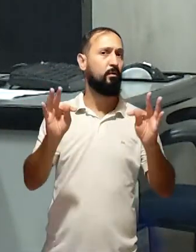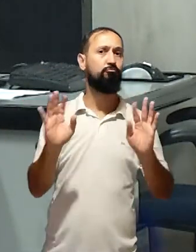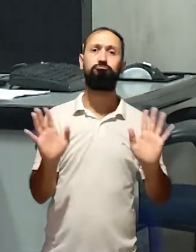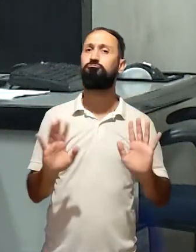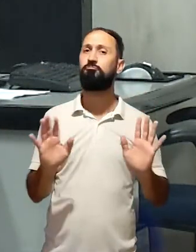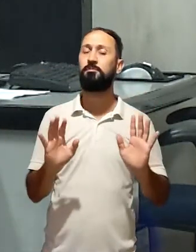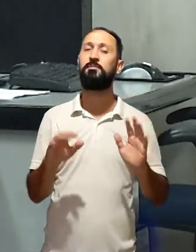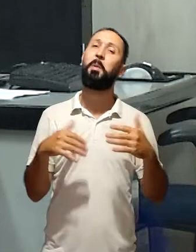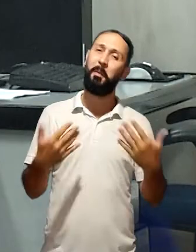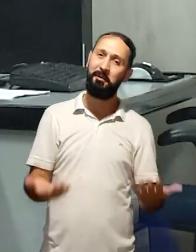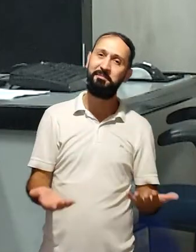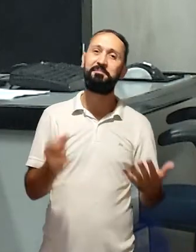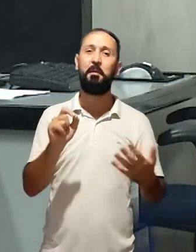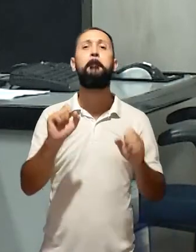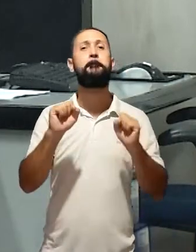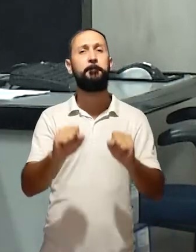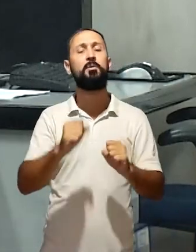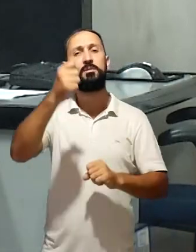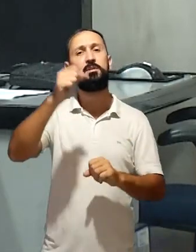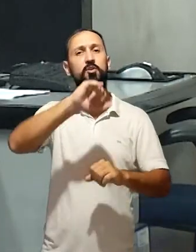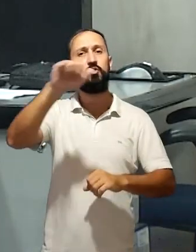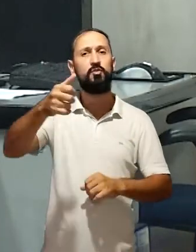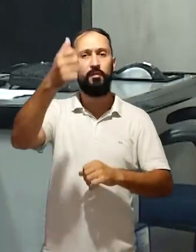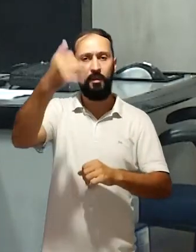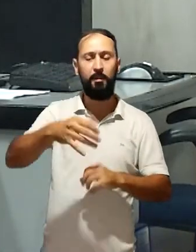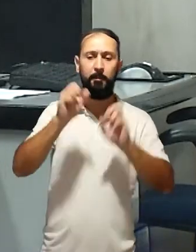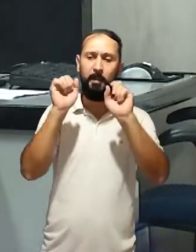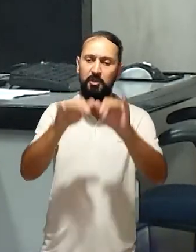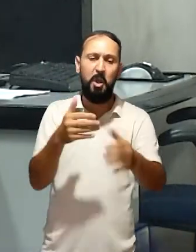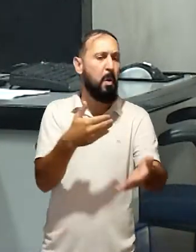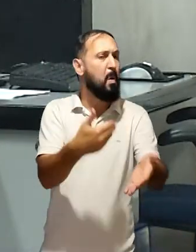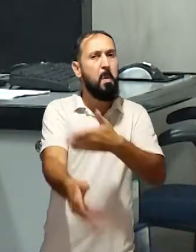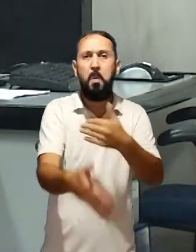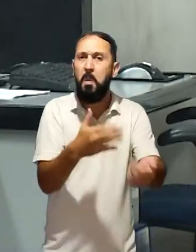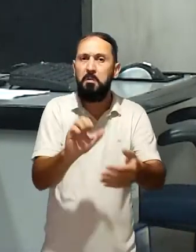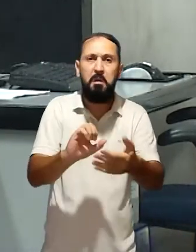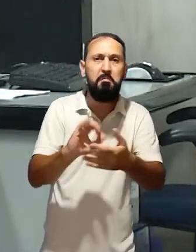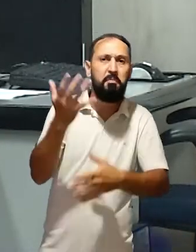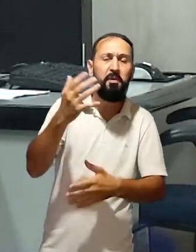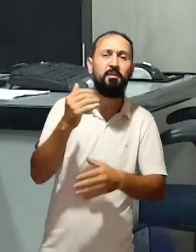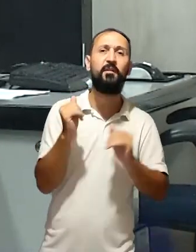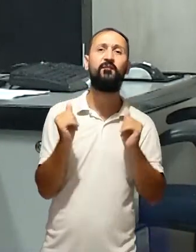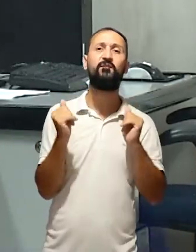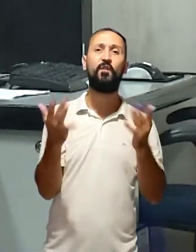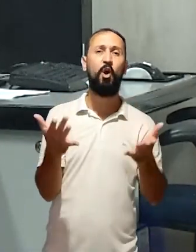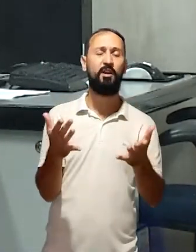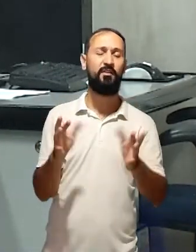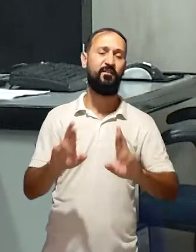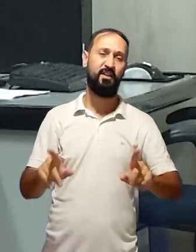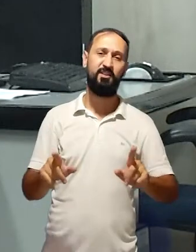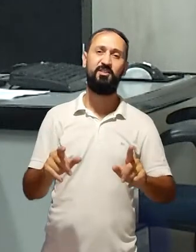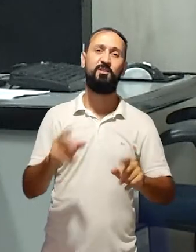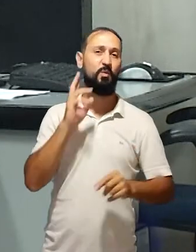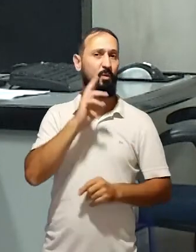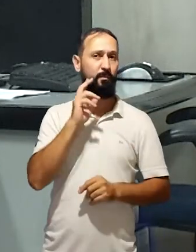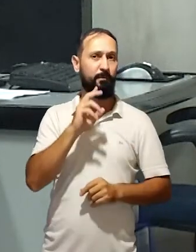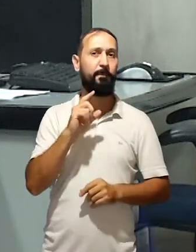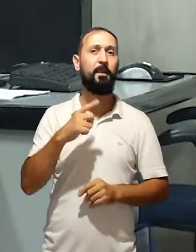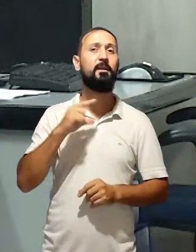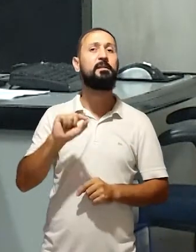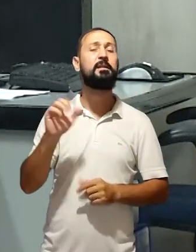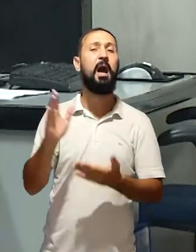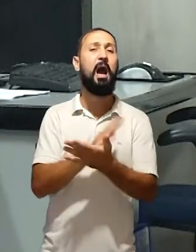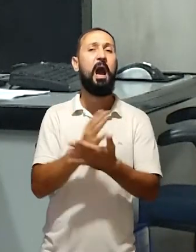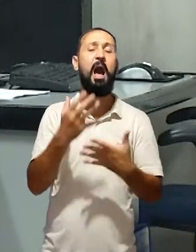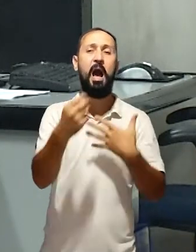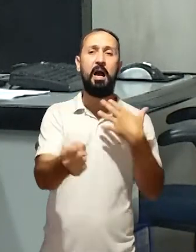ou tecnológica? Pois é, pode ser justificado por magia ou qualquer outro fenômeno fora da normalidade.